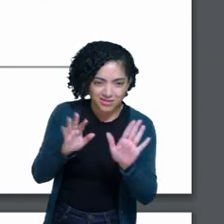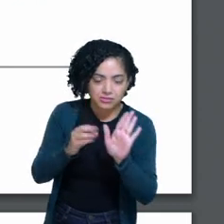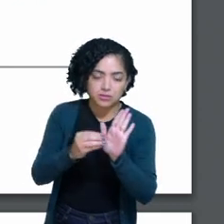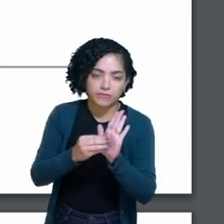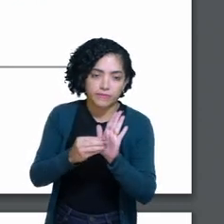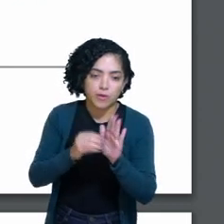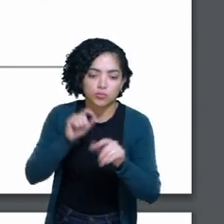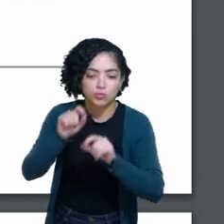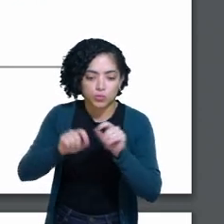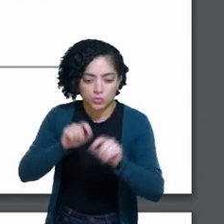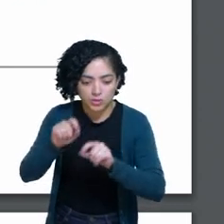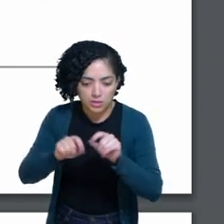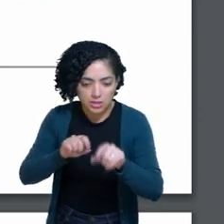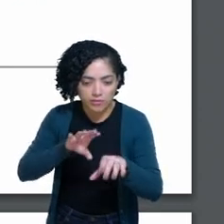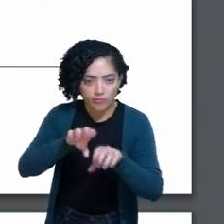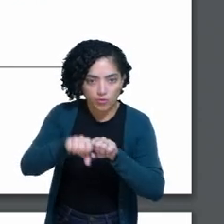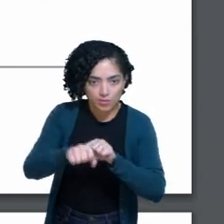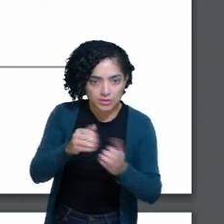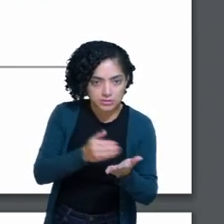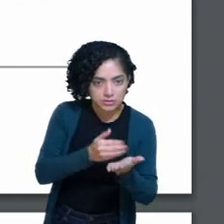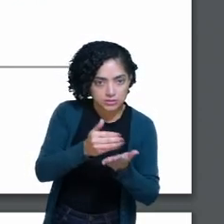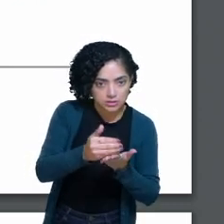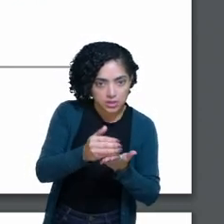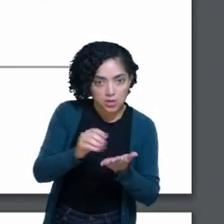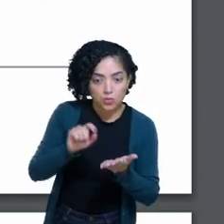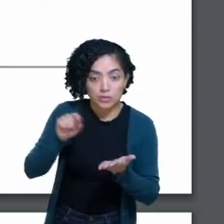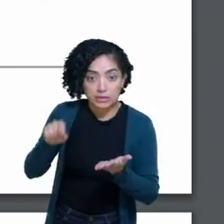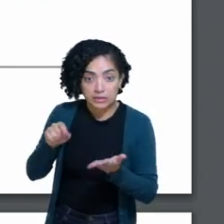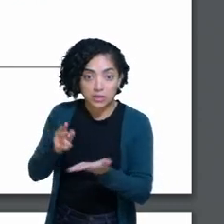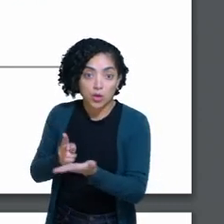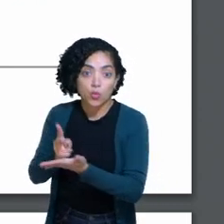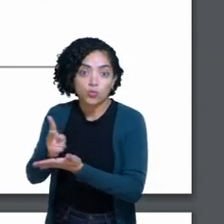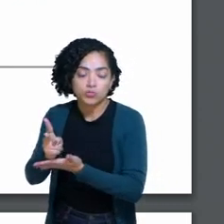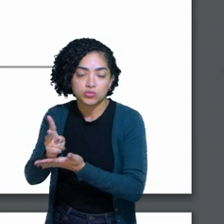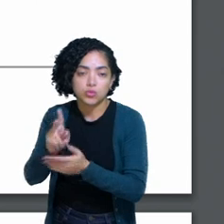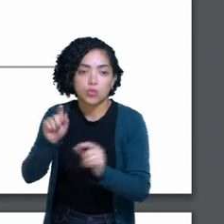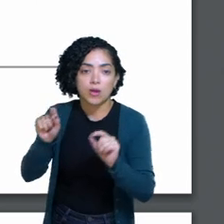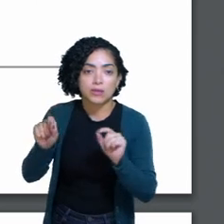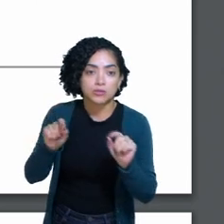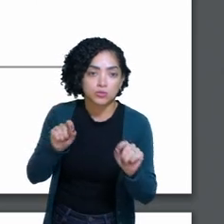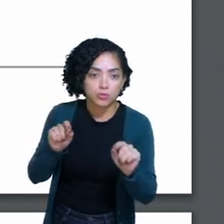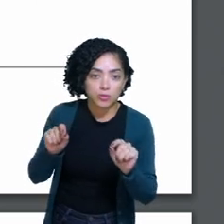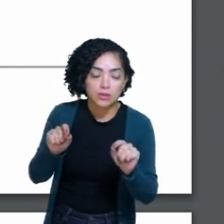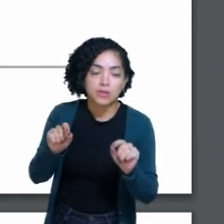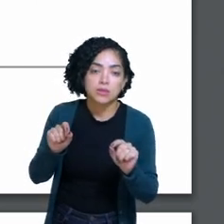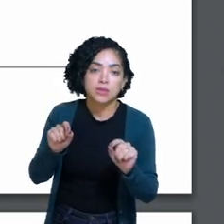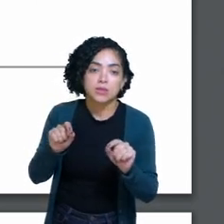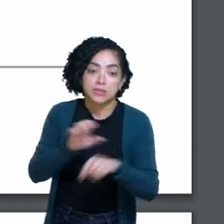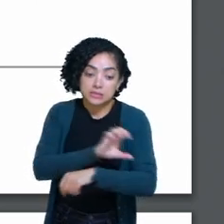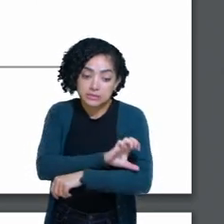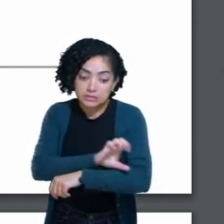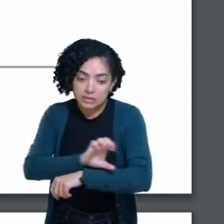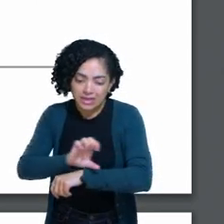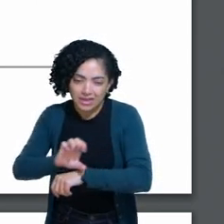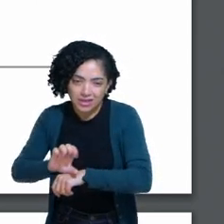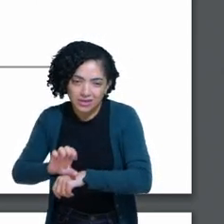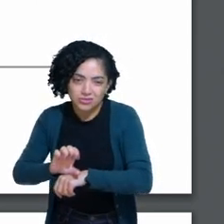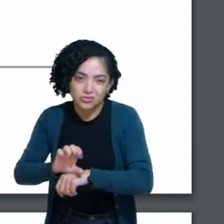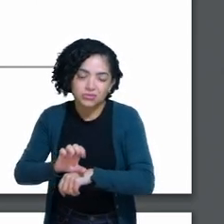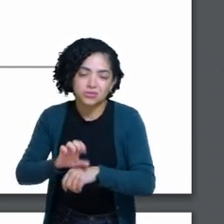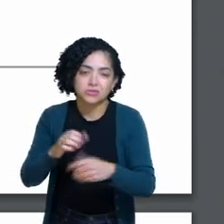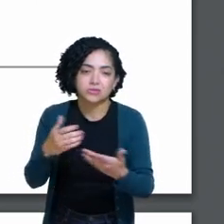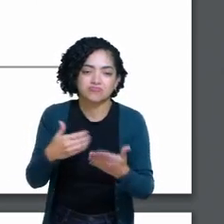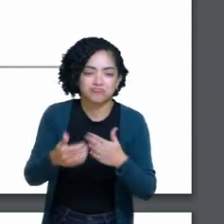formação Inicial e o que é formação continuada estágios curriculares banalizados